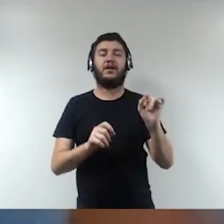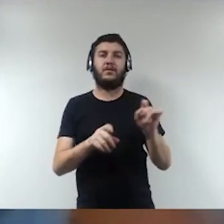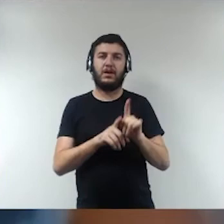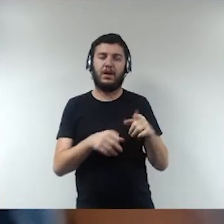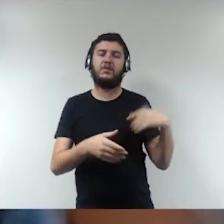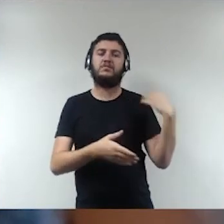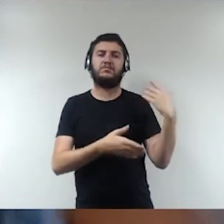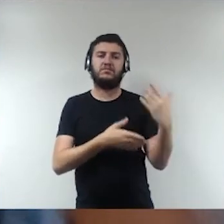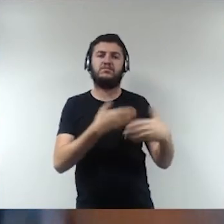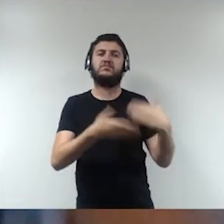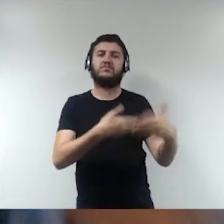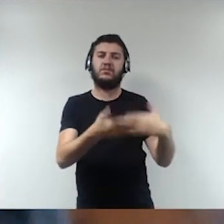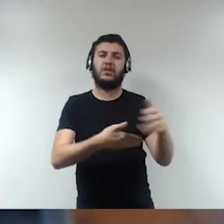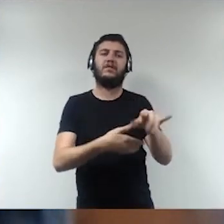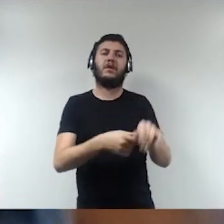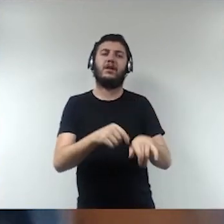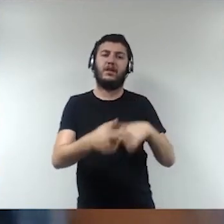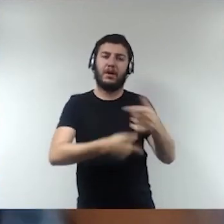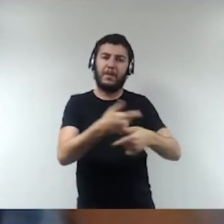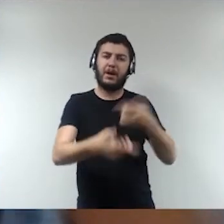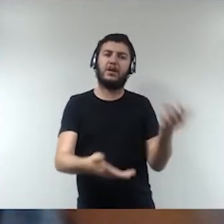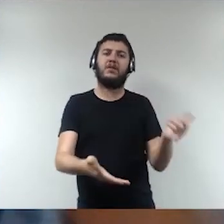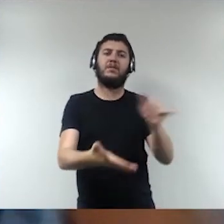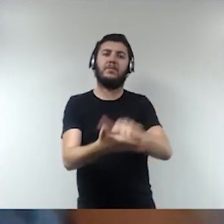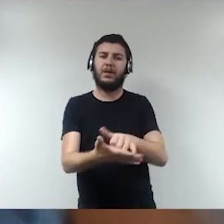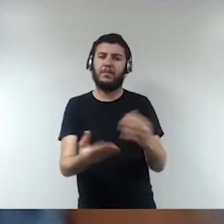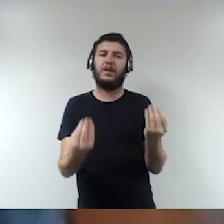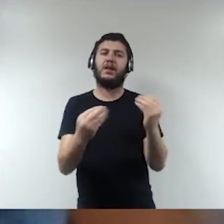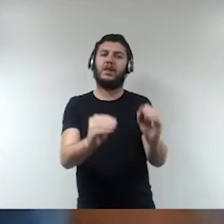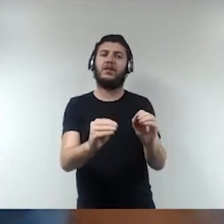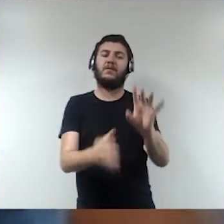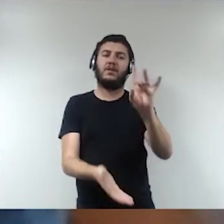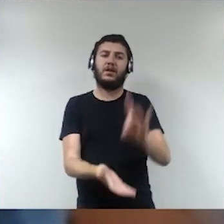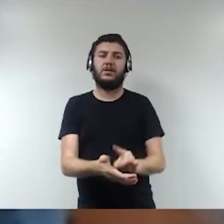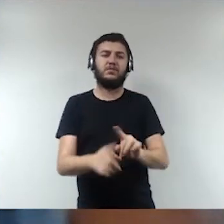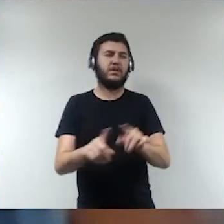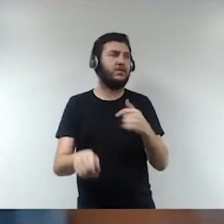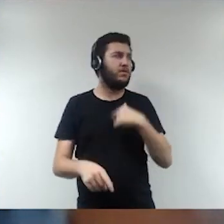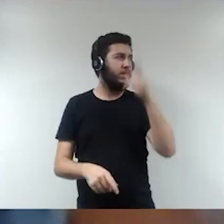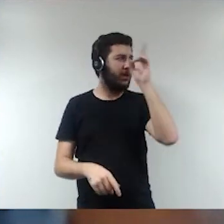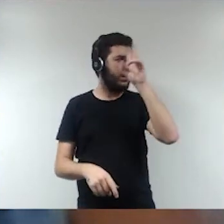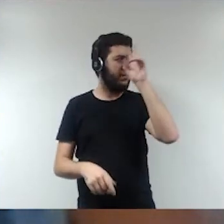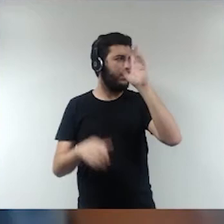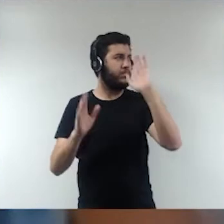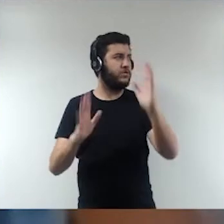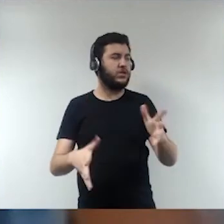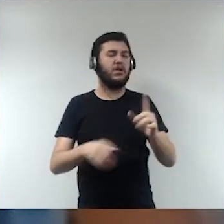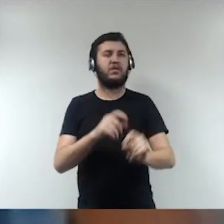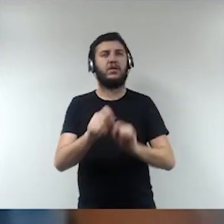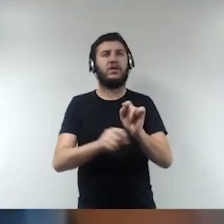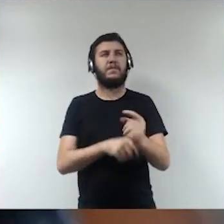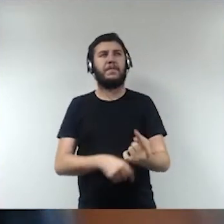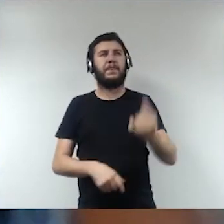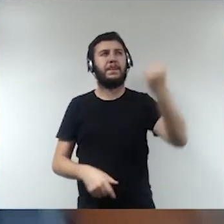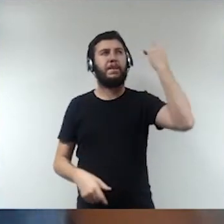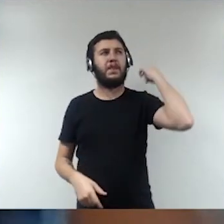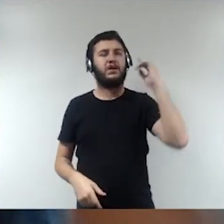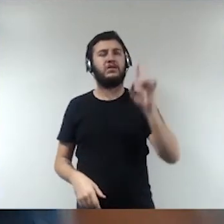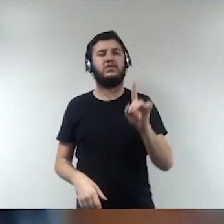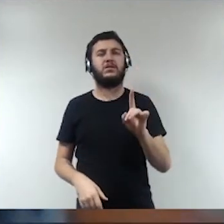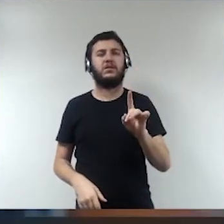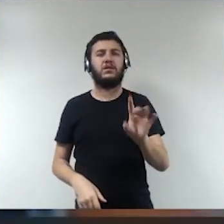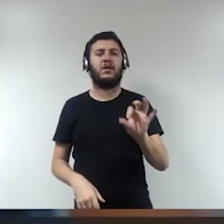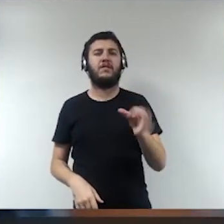dessas implementações. Eu me lembro daquela época que nós estudamos, nós tínhamos cerca de 66 processos